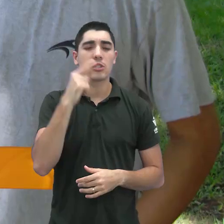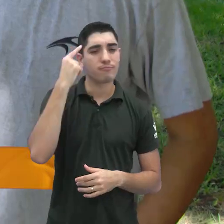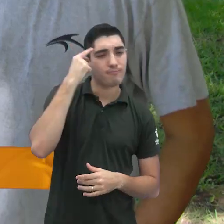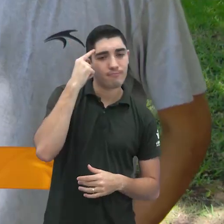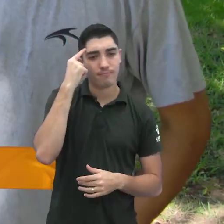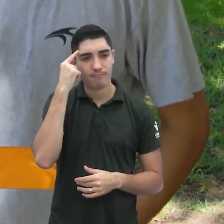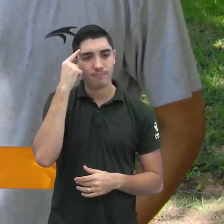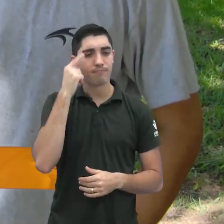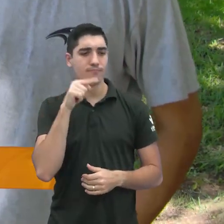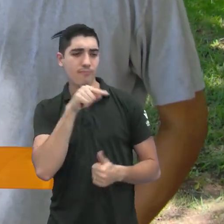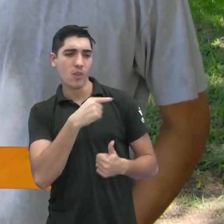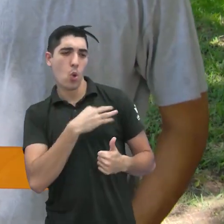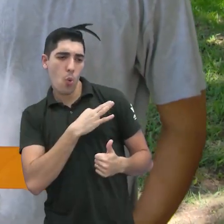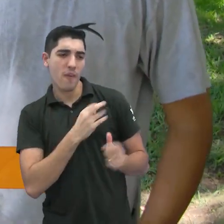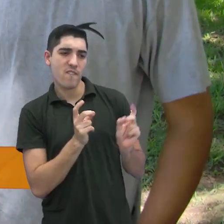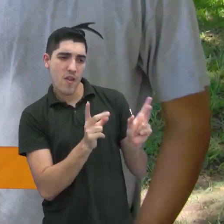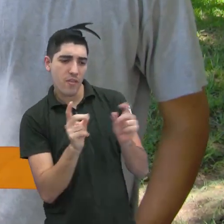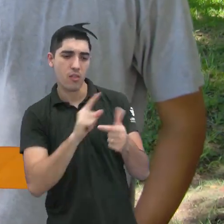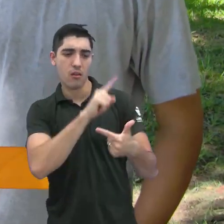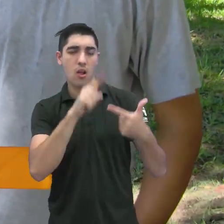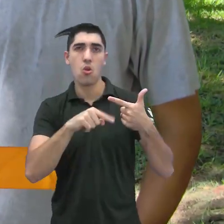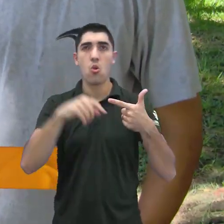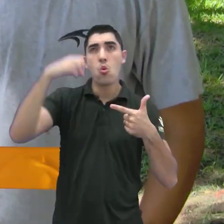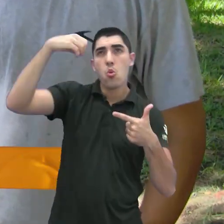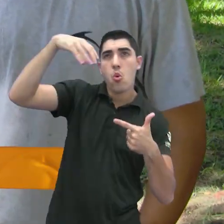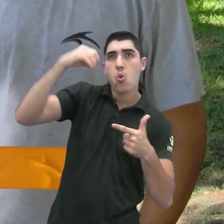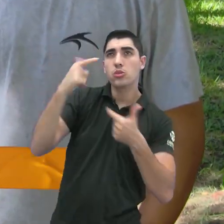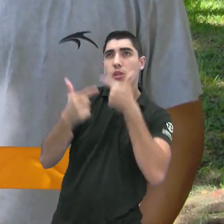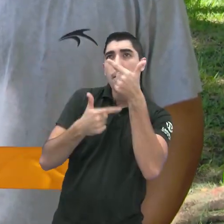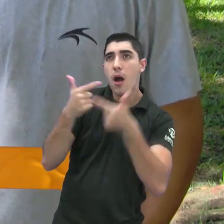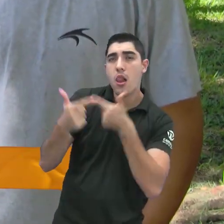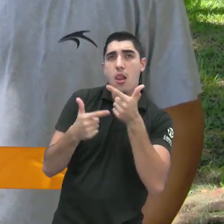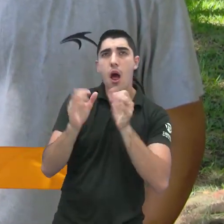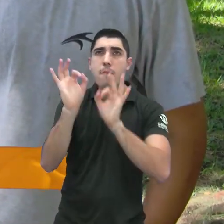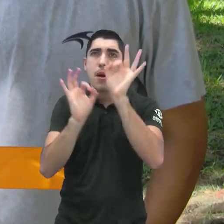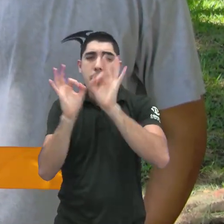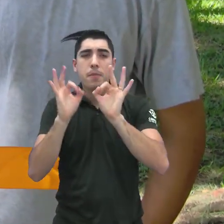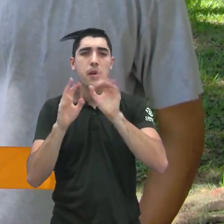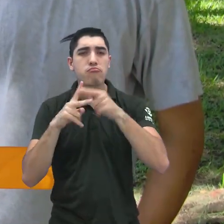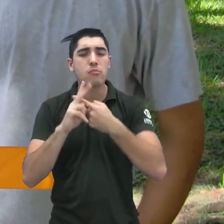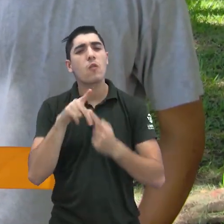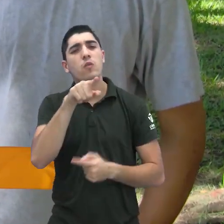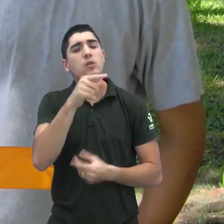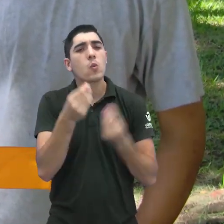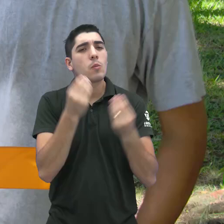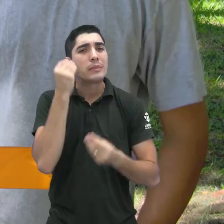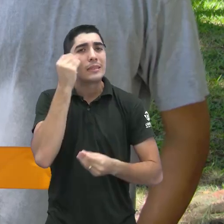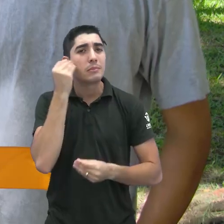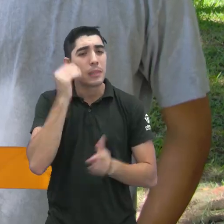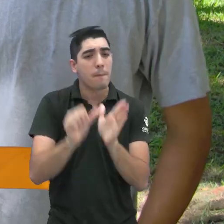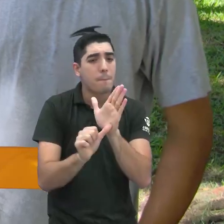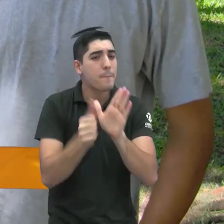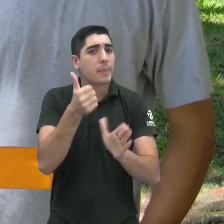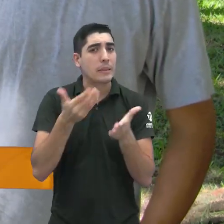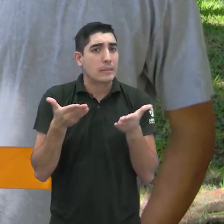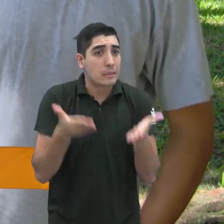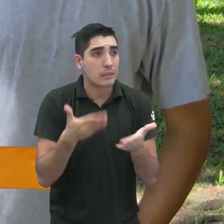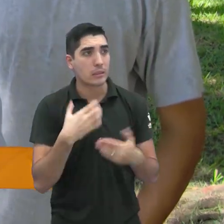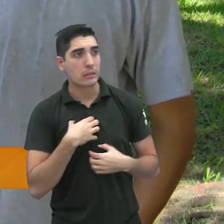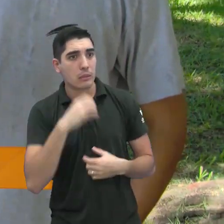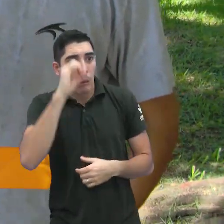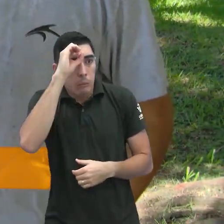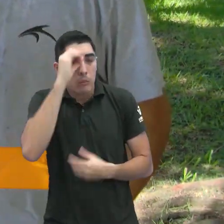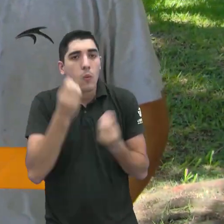planos de ir para a loja de roupa, ir mexer com luz, assim, como que foi a sua experiência? Assim, chegou ali, não sabia o que fazer, como que foi a sua